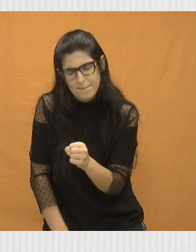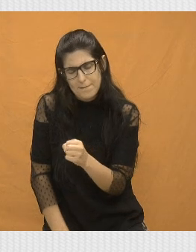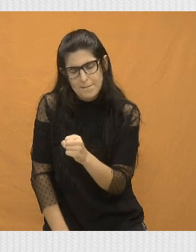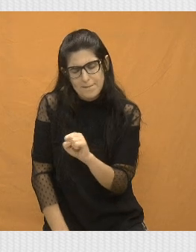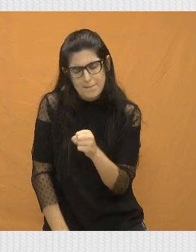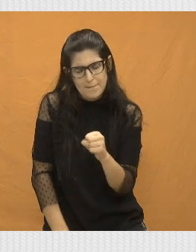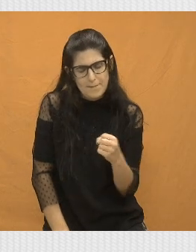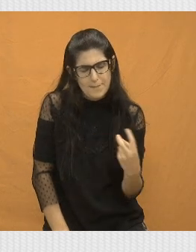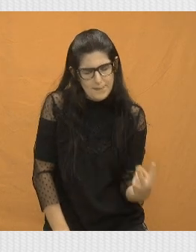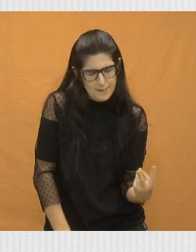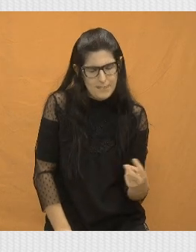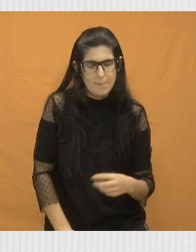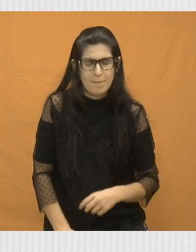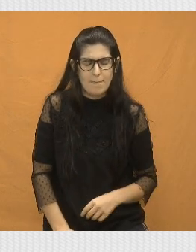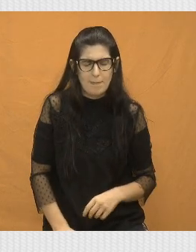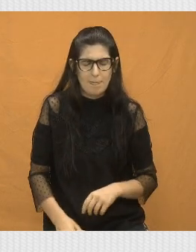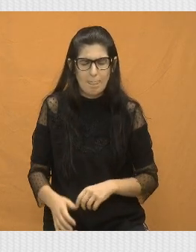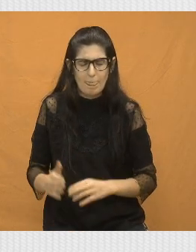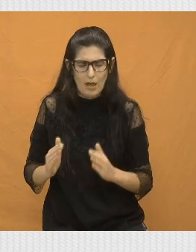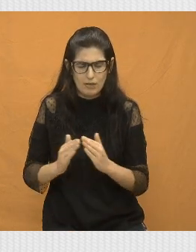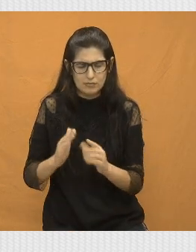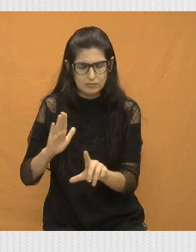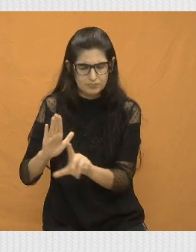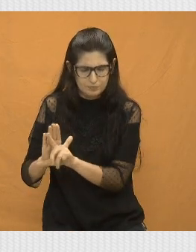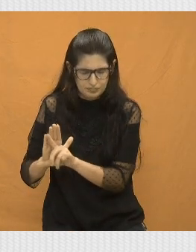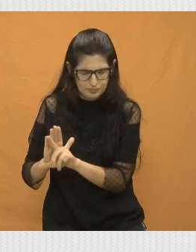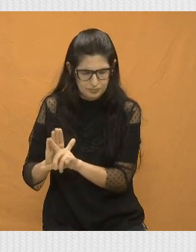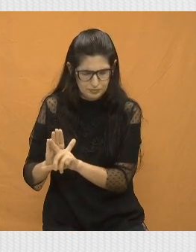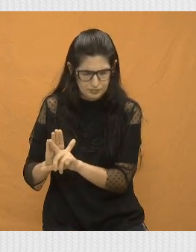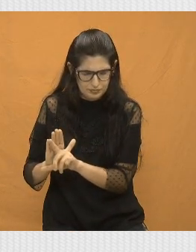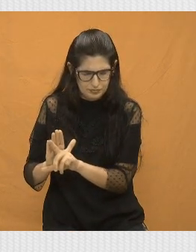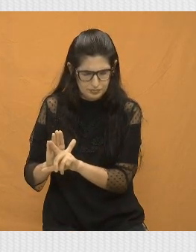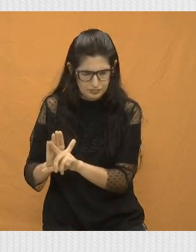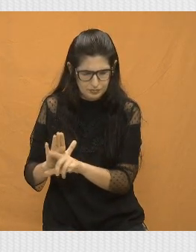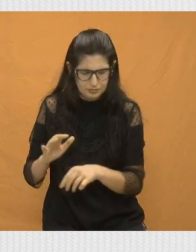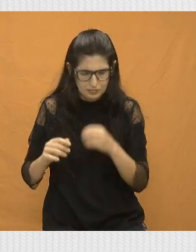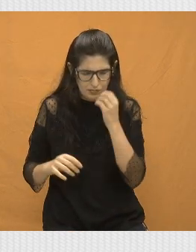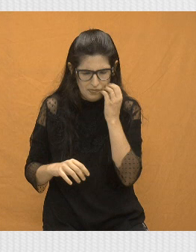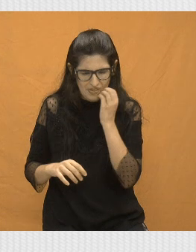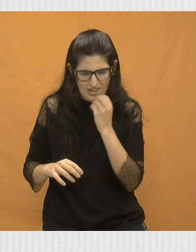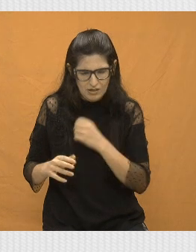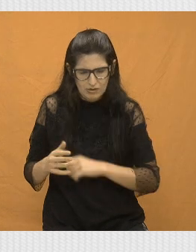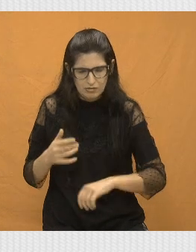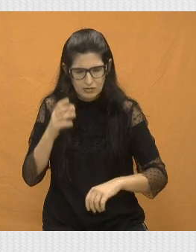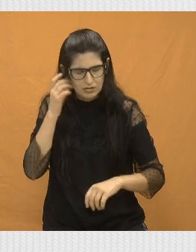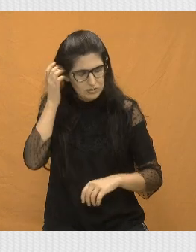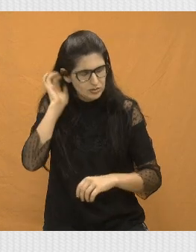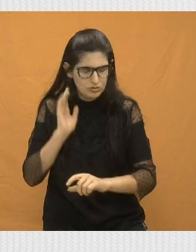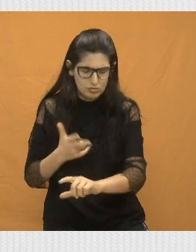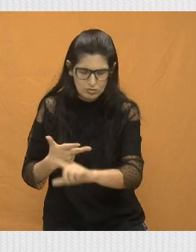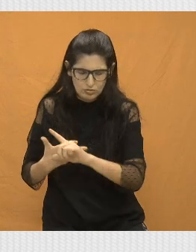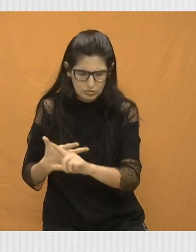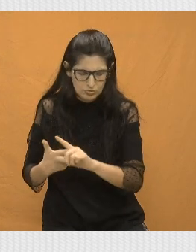8.315.882. No Poder Legislativo, em exercícios anteriores, foi nada trazido como não